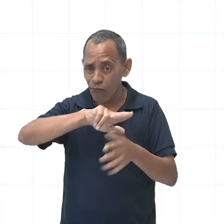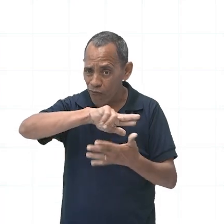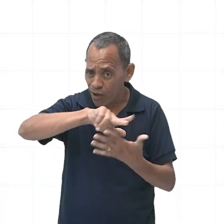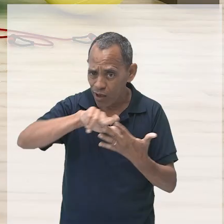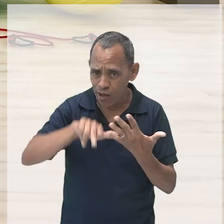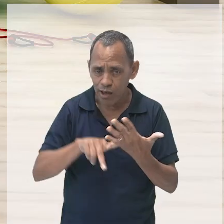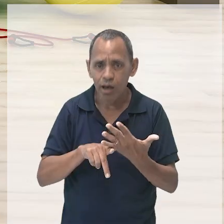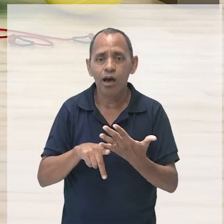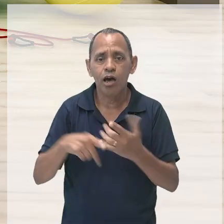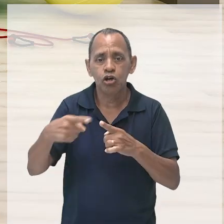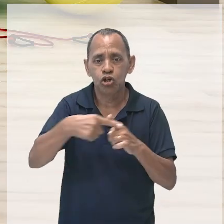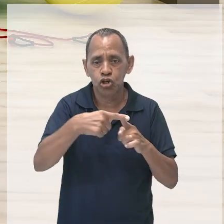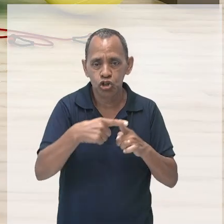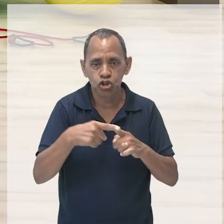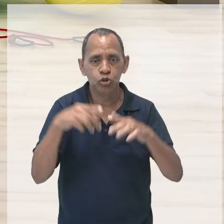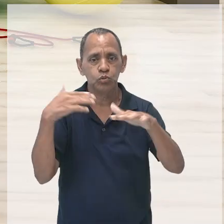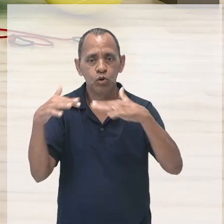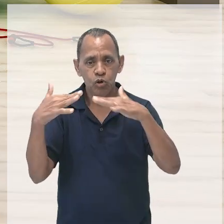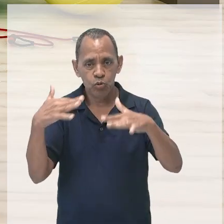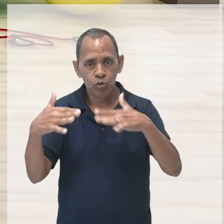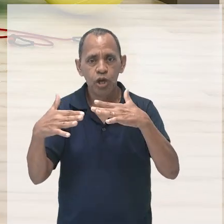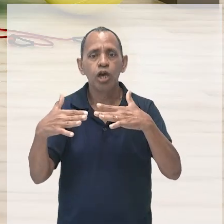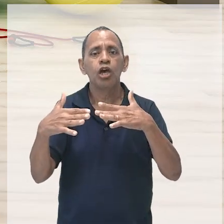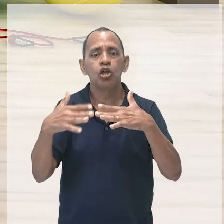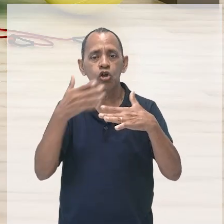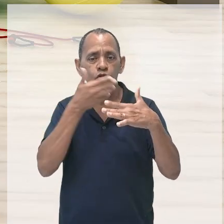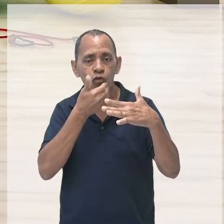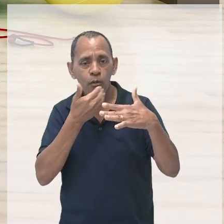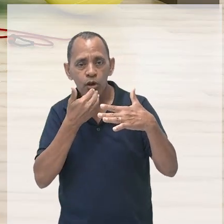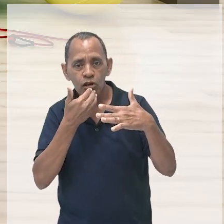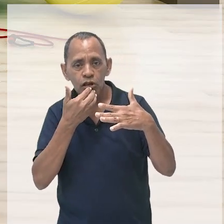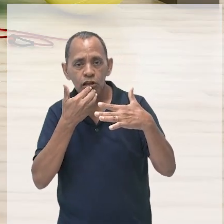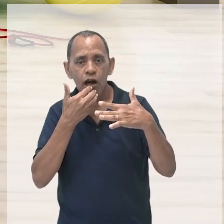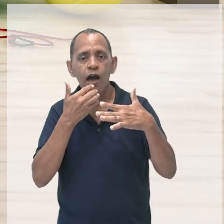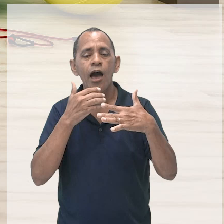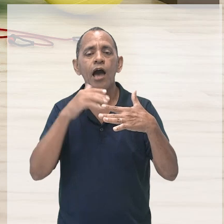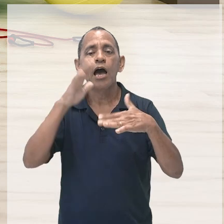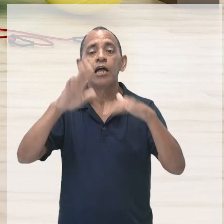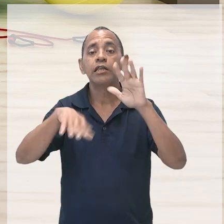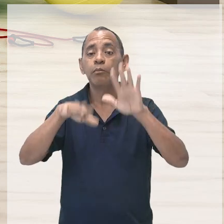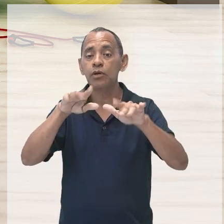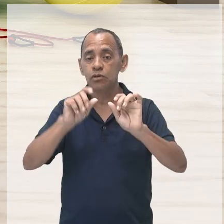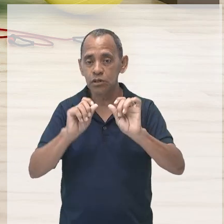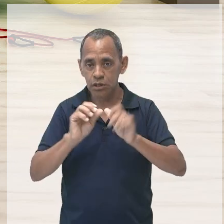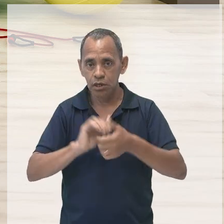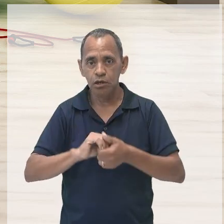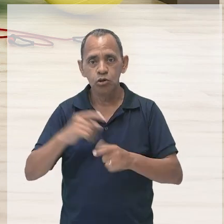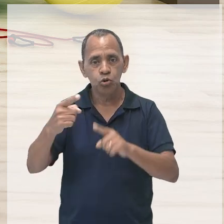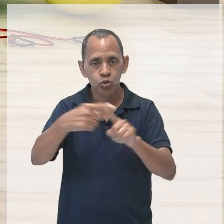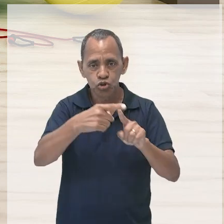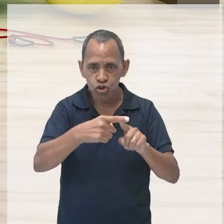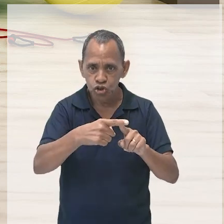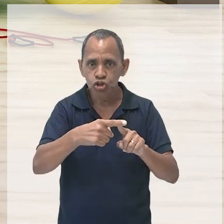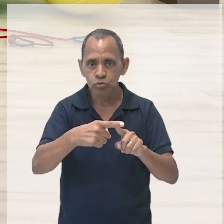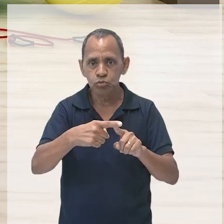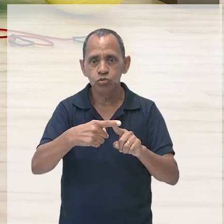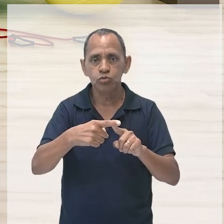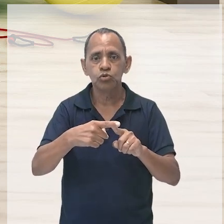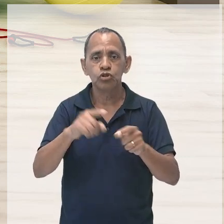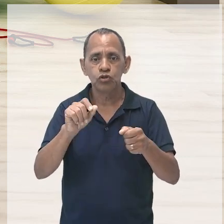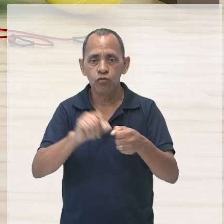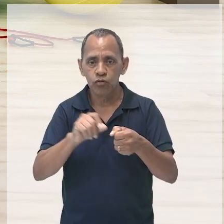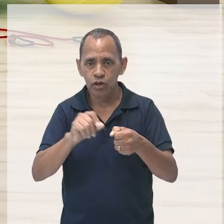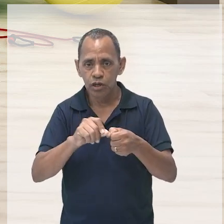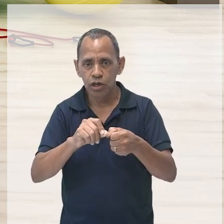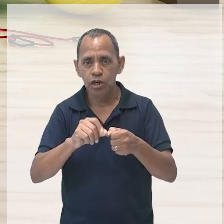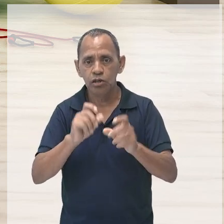de movimentos que vai precisar, né, dependendo do tipo de movimento, do tipo de exercício que está sendo executado,